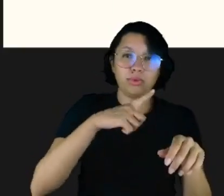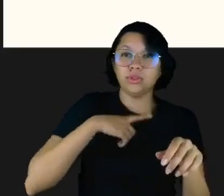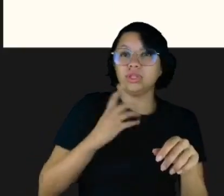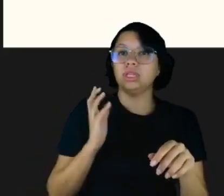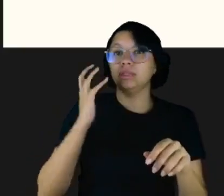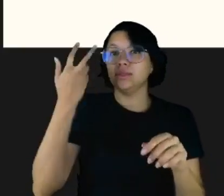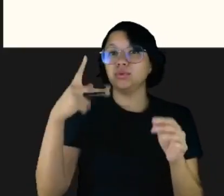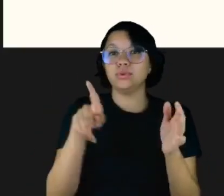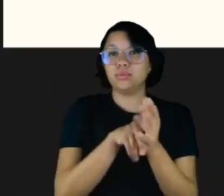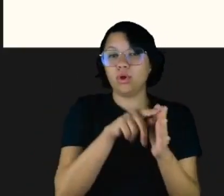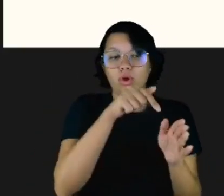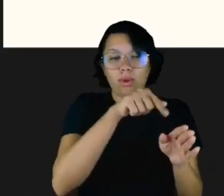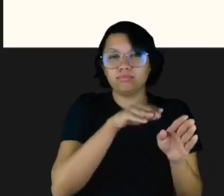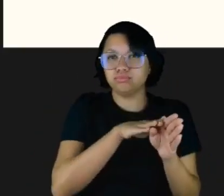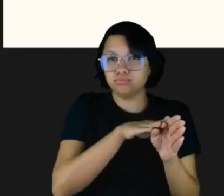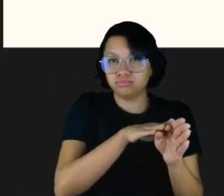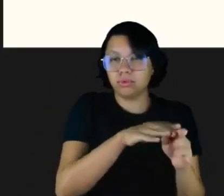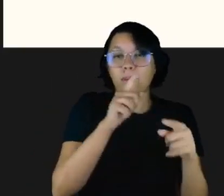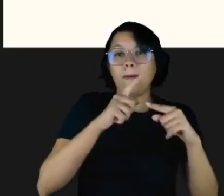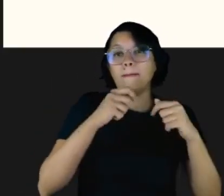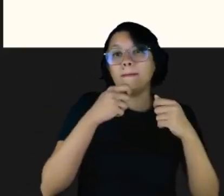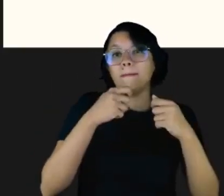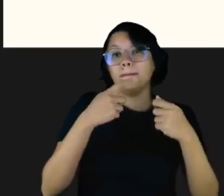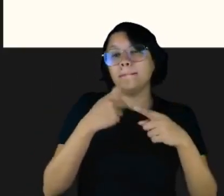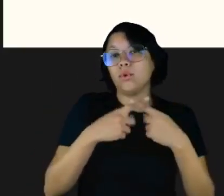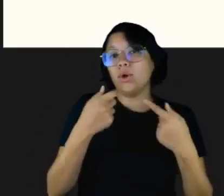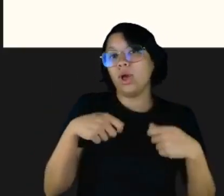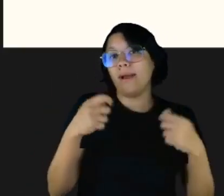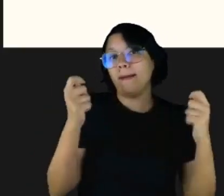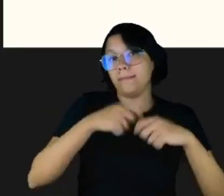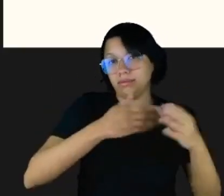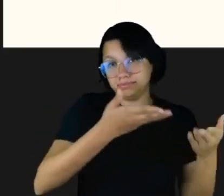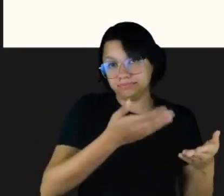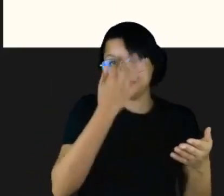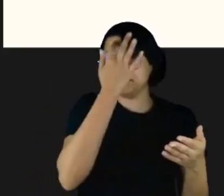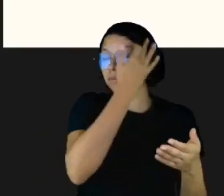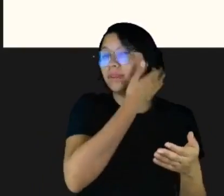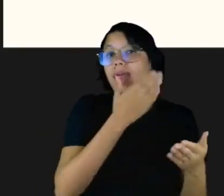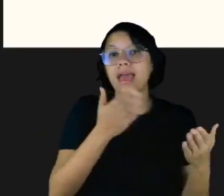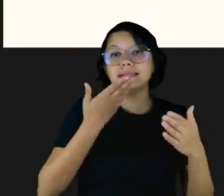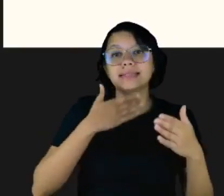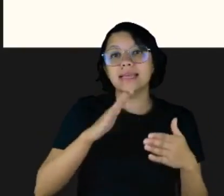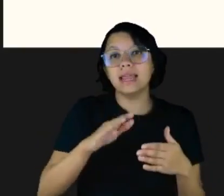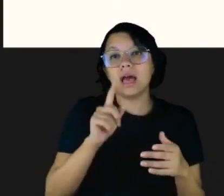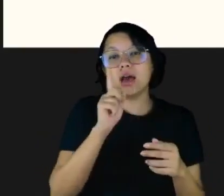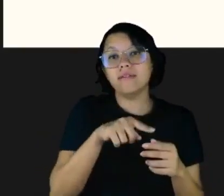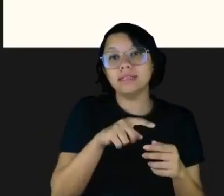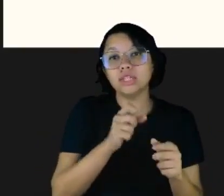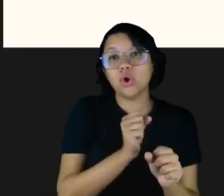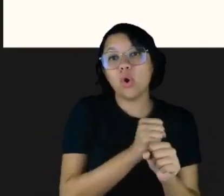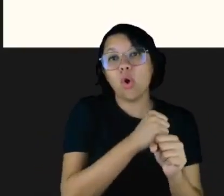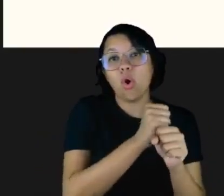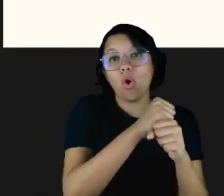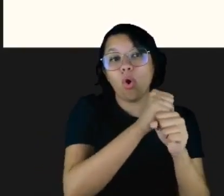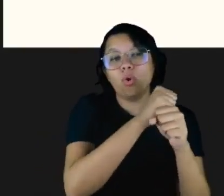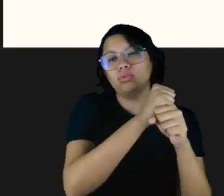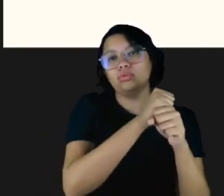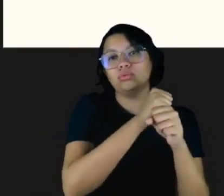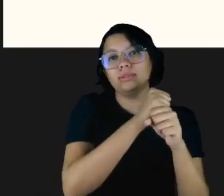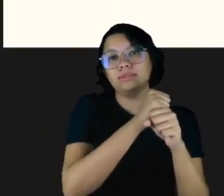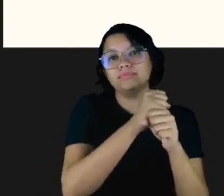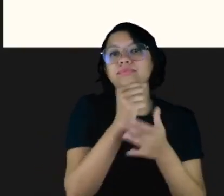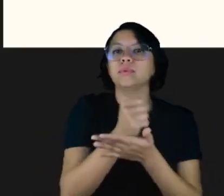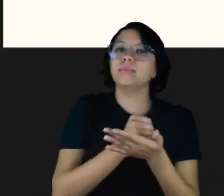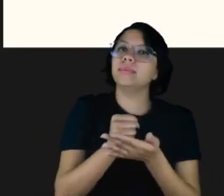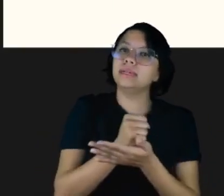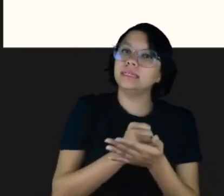por eles que ainda são incapazes. E aí, essa criança vai sendo construída com